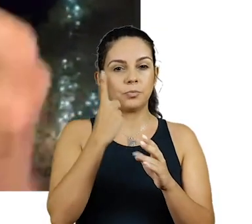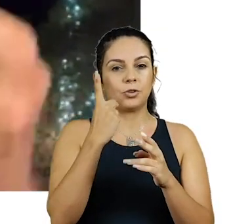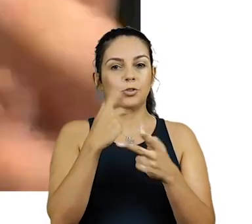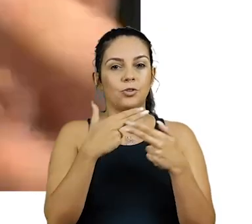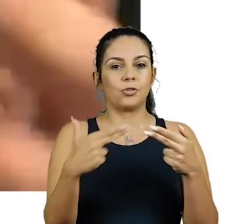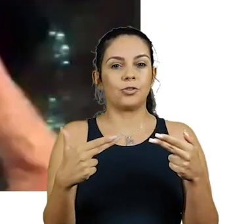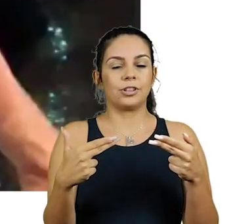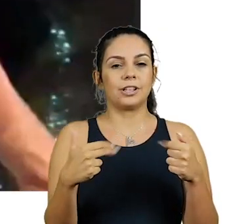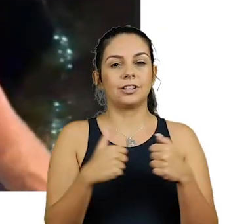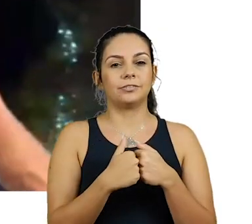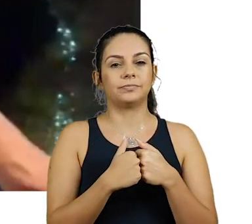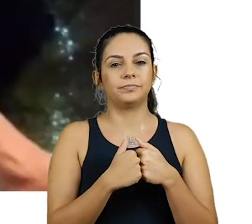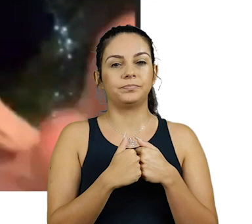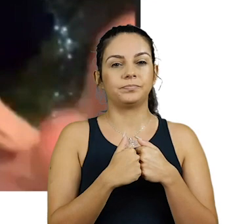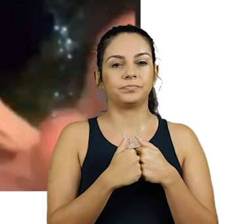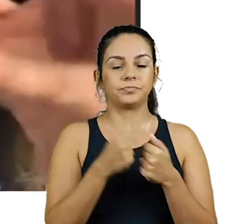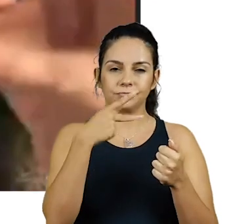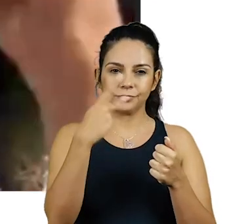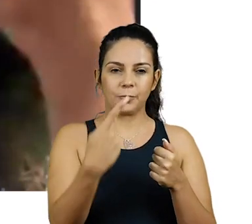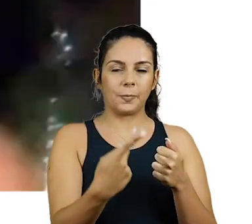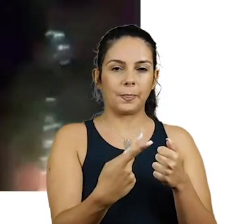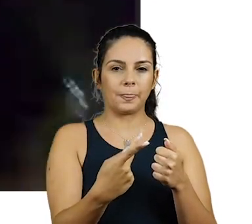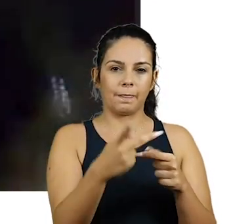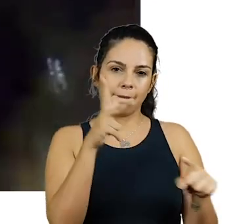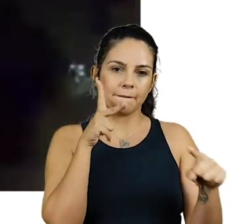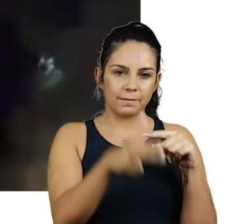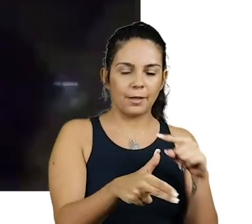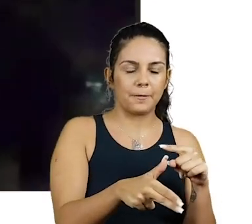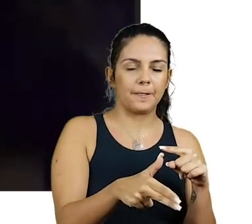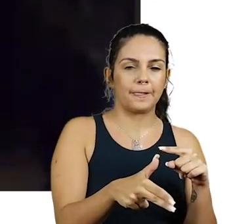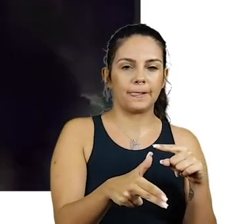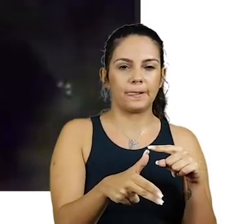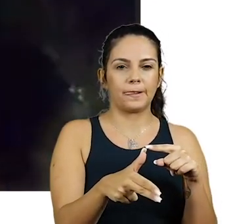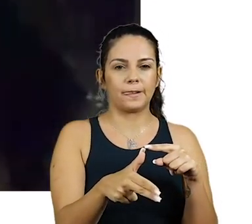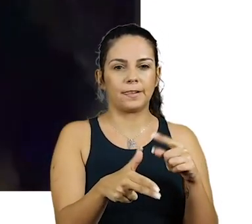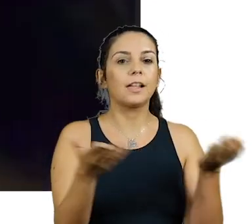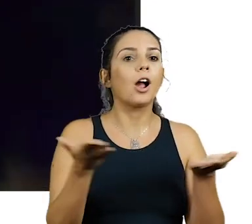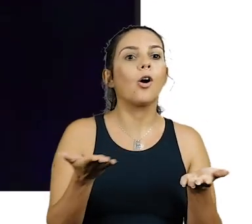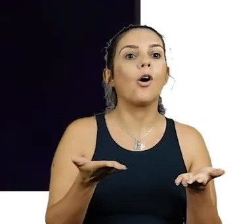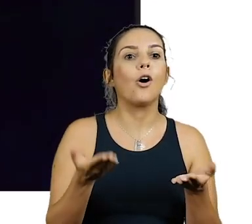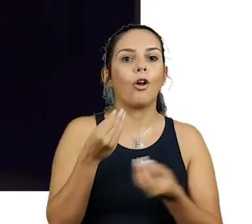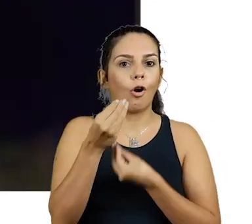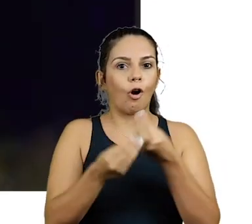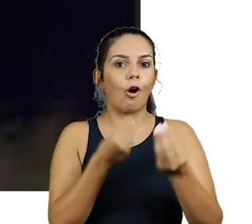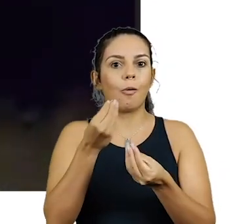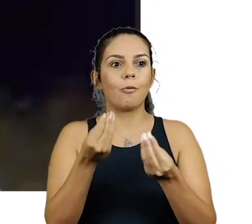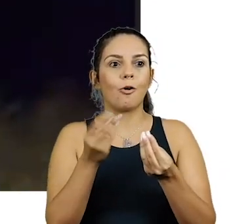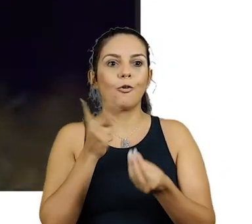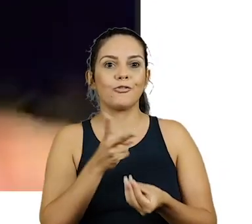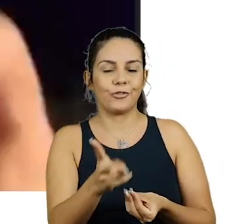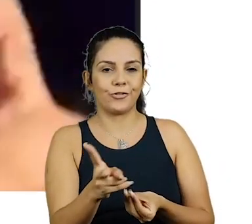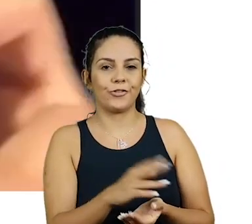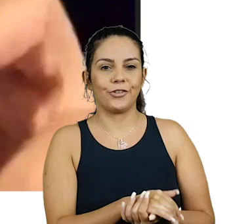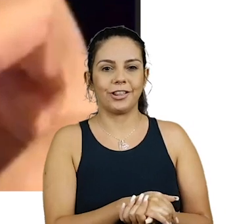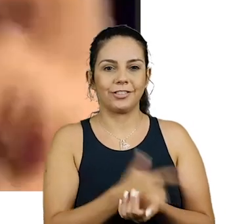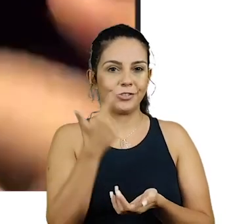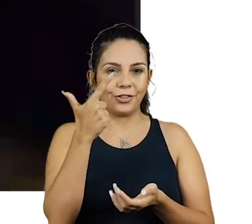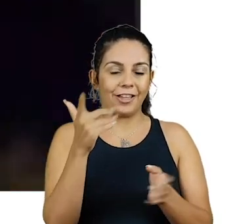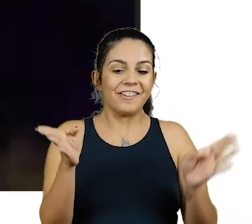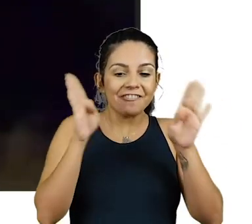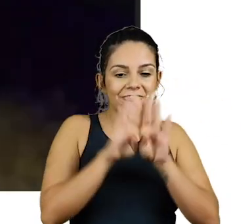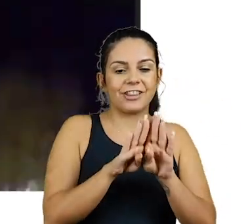uma coisa até meio lacaniana, vamos dizer assim, que você interrompe e fala, e agora? Né? Como é que essa história continua? Né? Você não